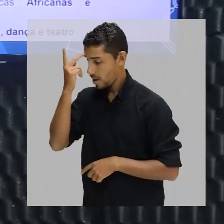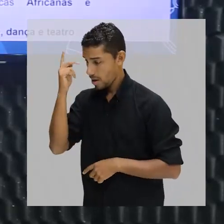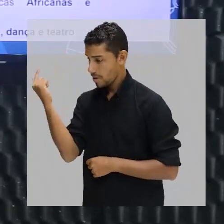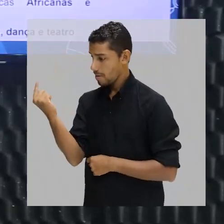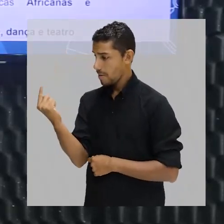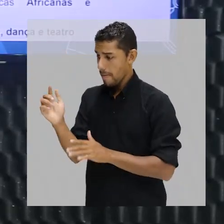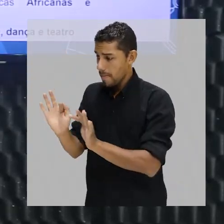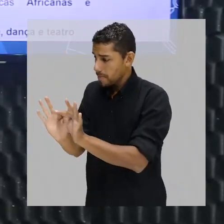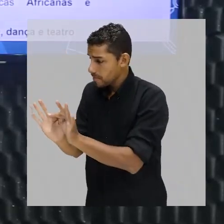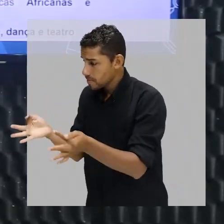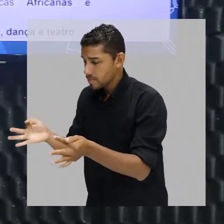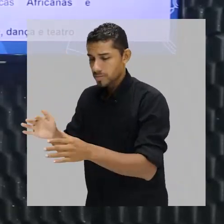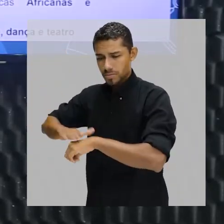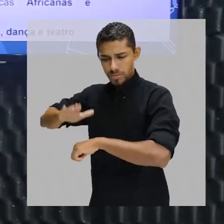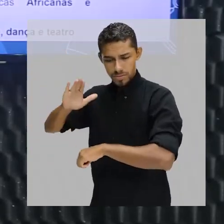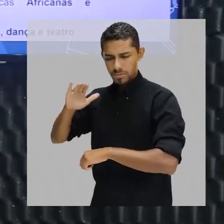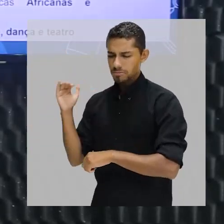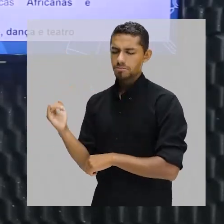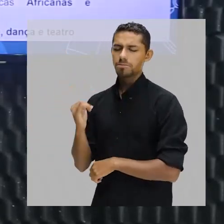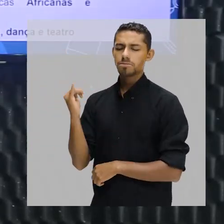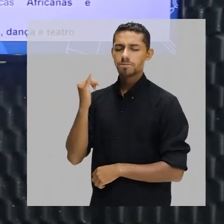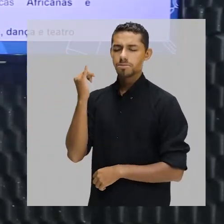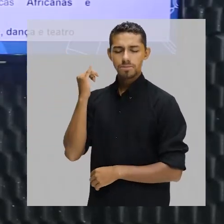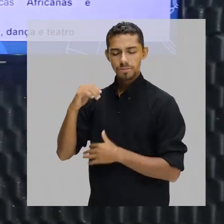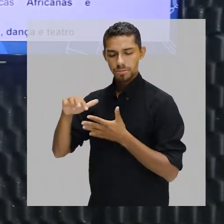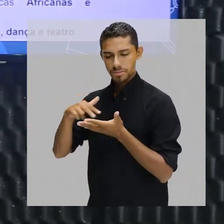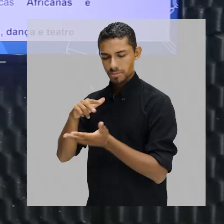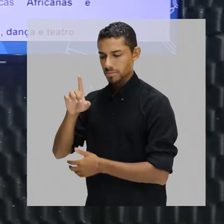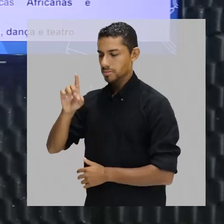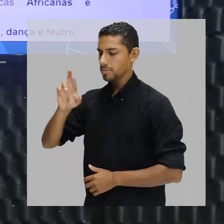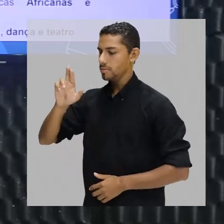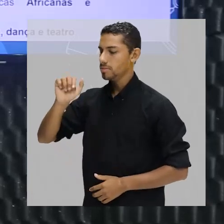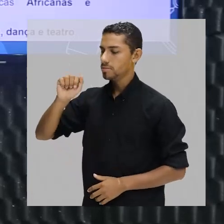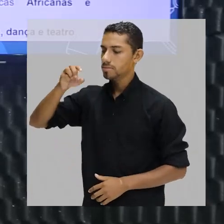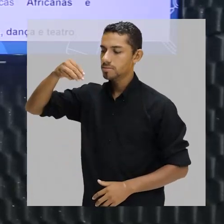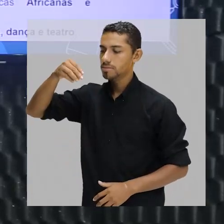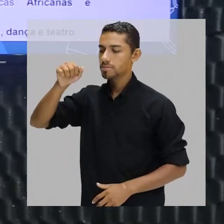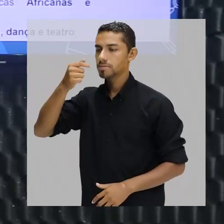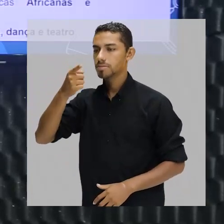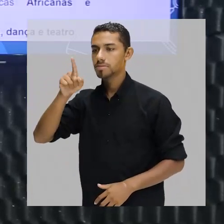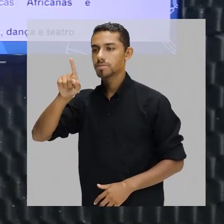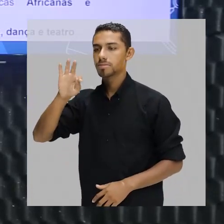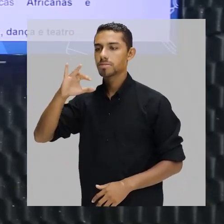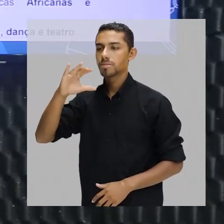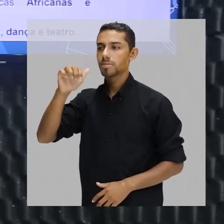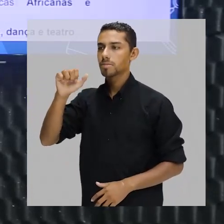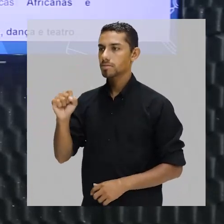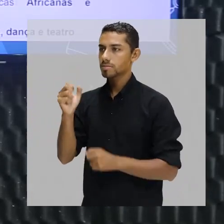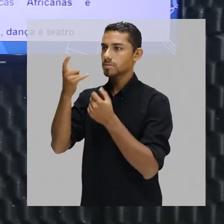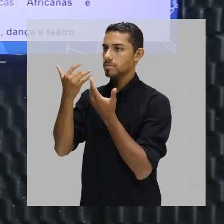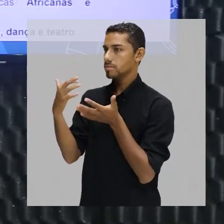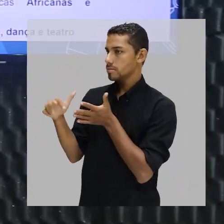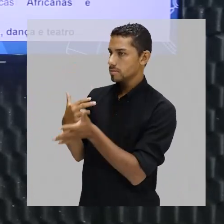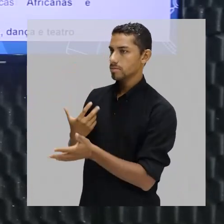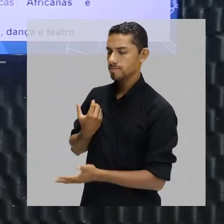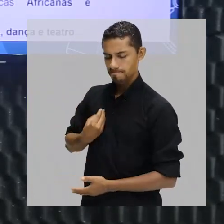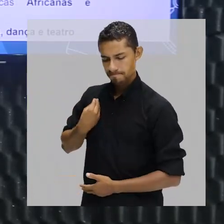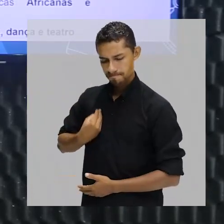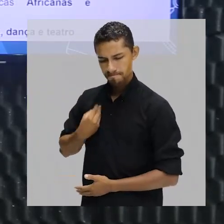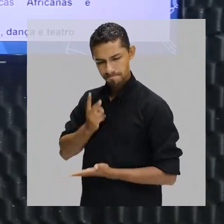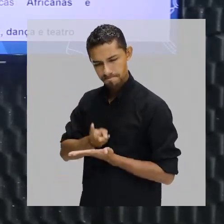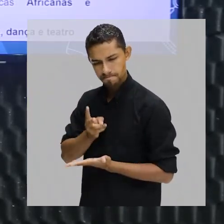as maiores e as mais expressivas danças dramáticas do país. Elas insistem em manter a resistência de existir e